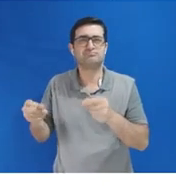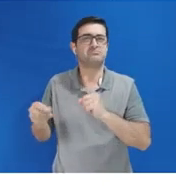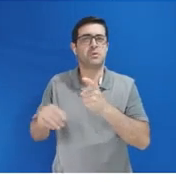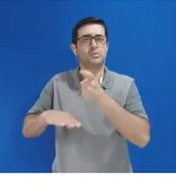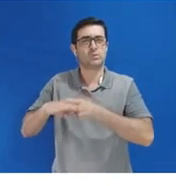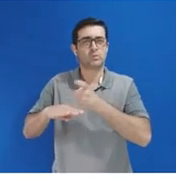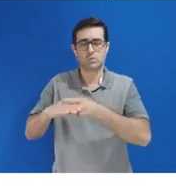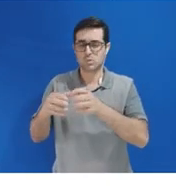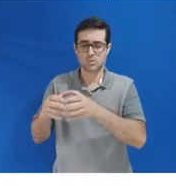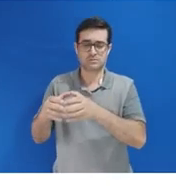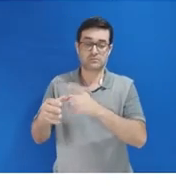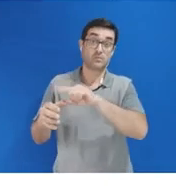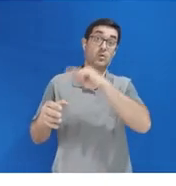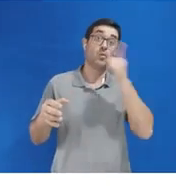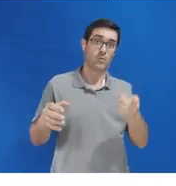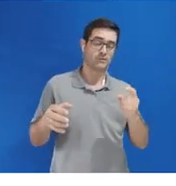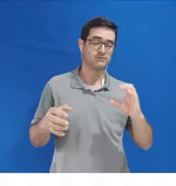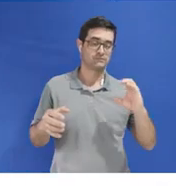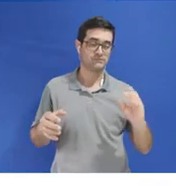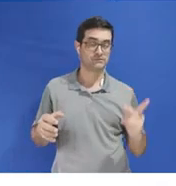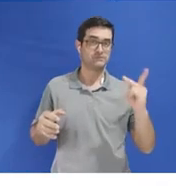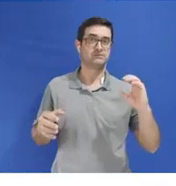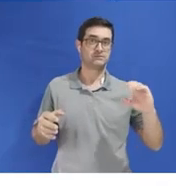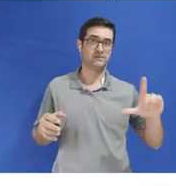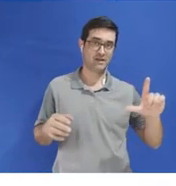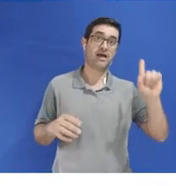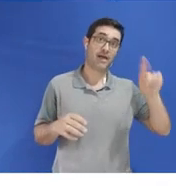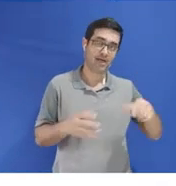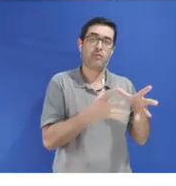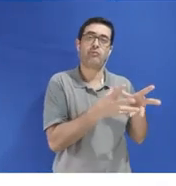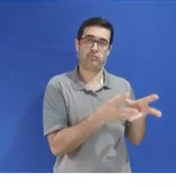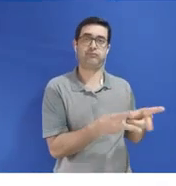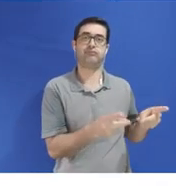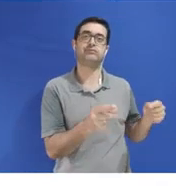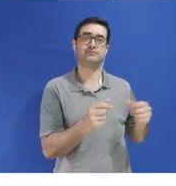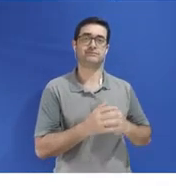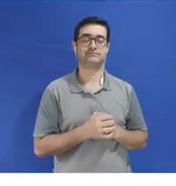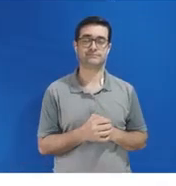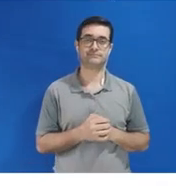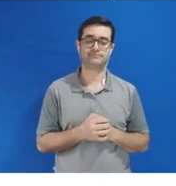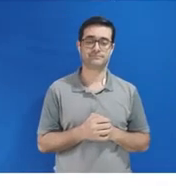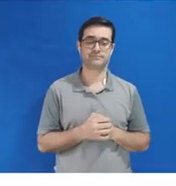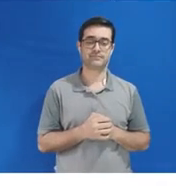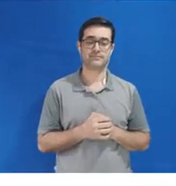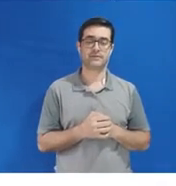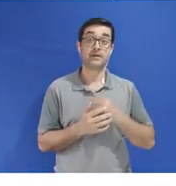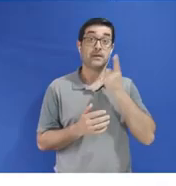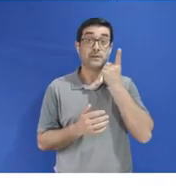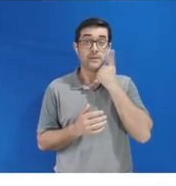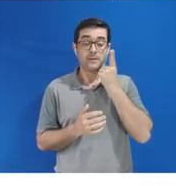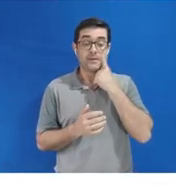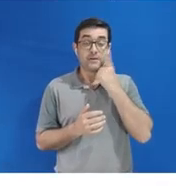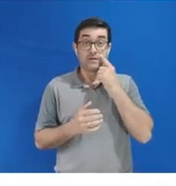insolúvel, enquanto no cloreto de potássio ela é solúvel. Outra coisa, para que ele saia